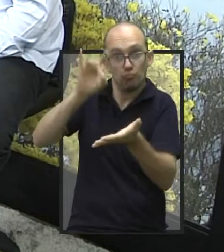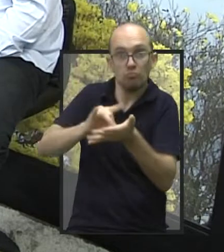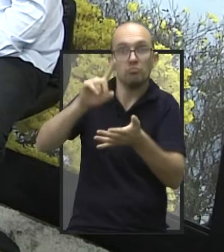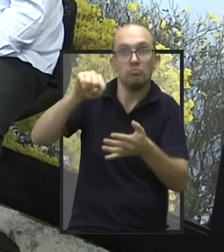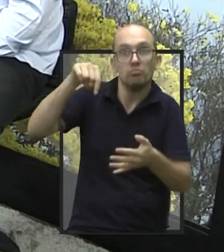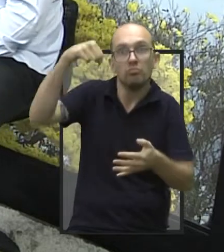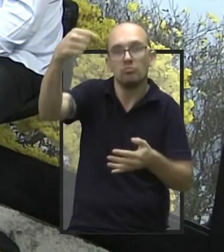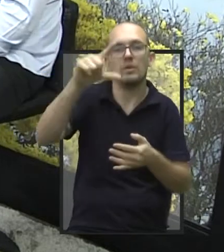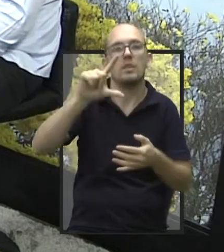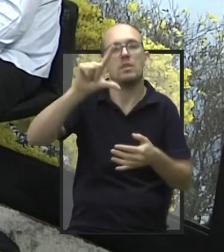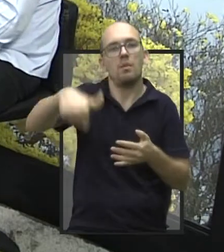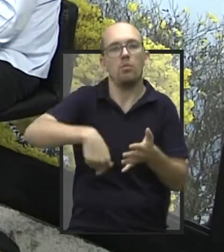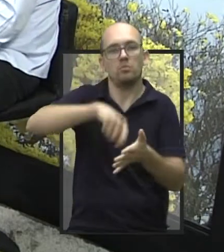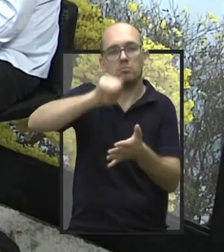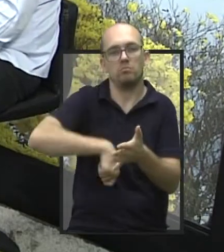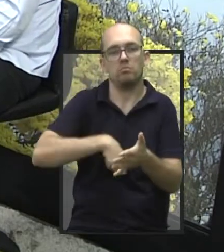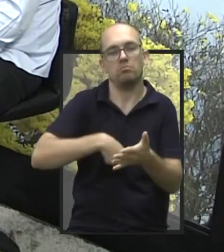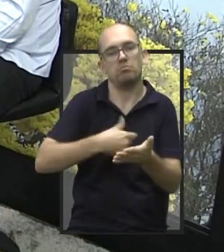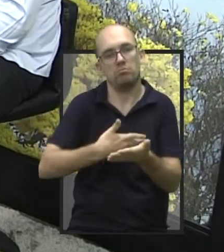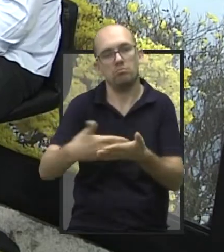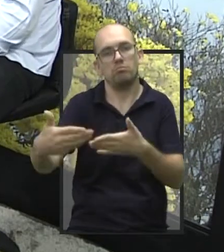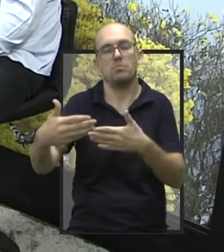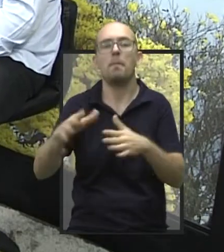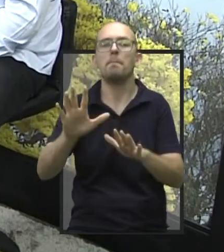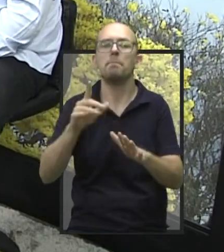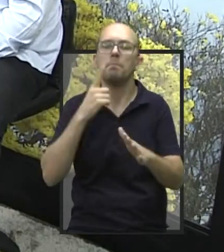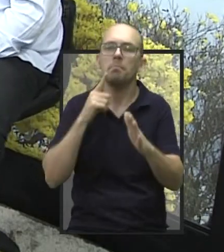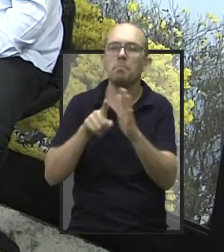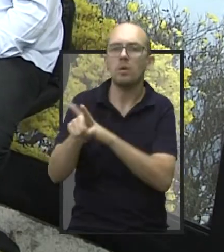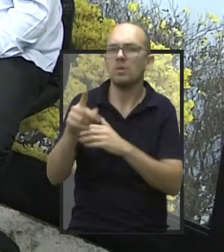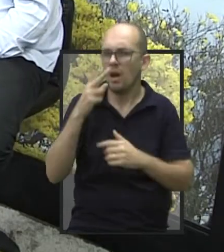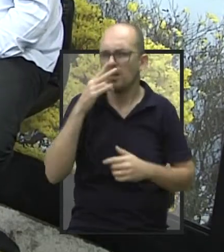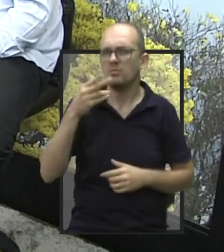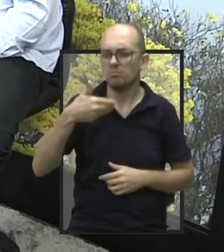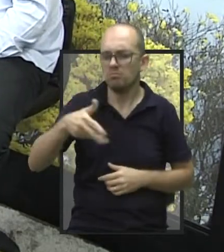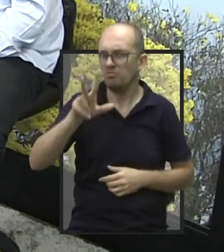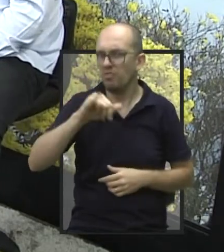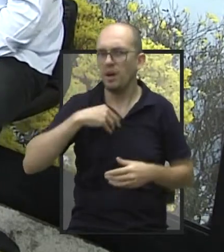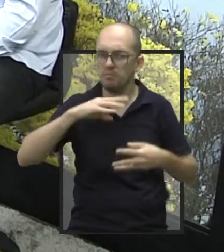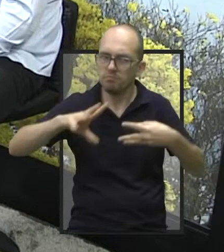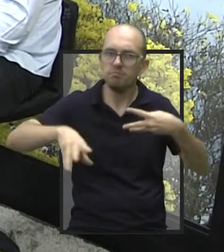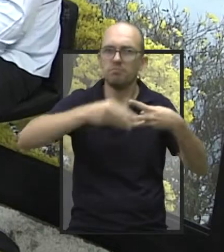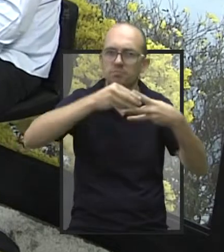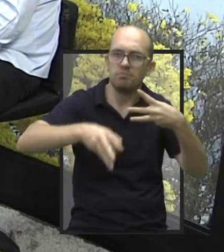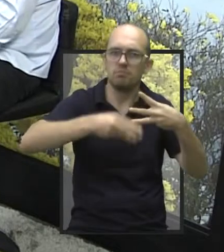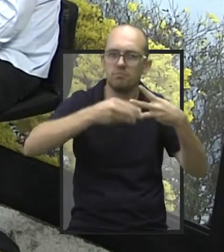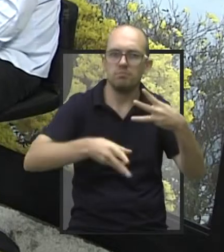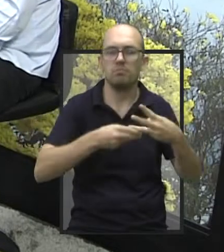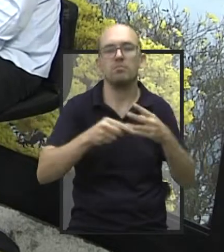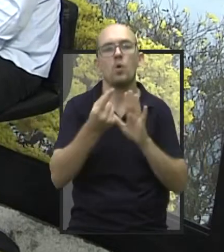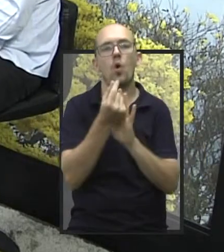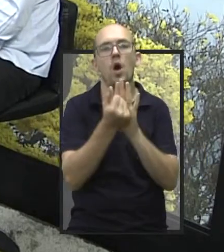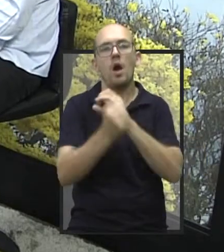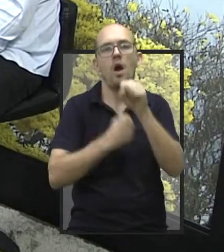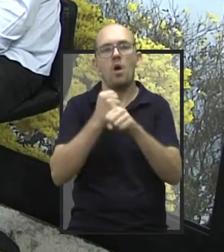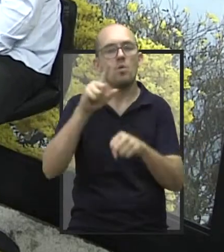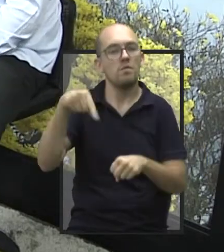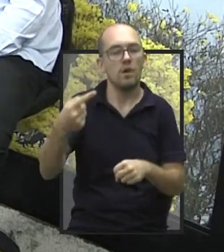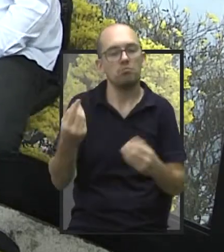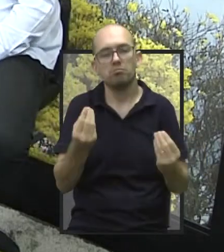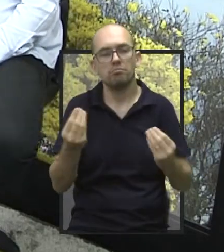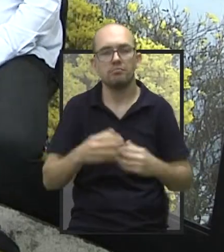serem executadas no orçamento do próximo ano. Qual a expectativa do senhor da inclusão dessas emendas também no orçamento do próximo ano? Olha,